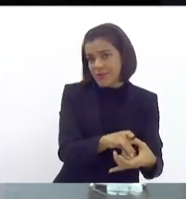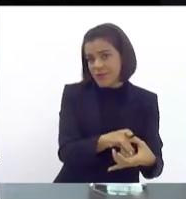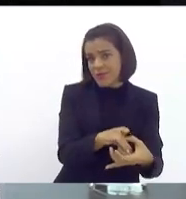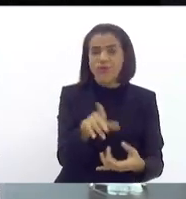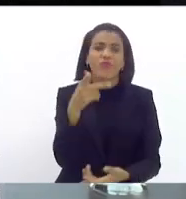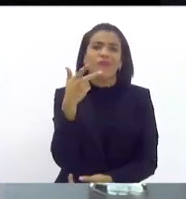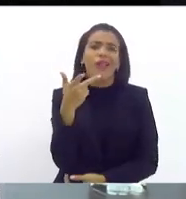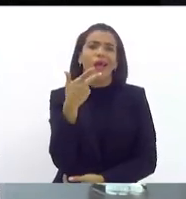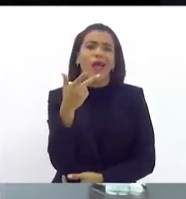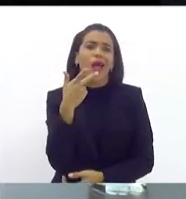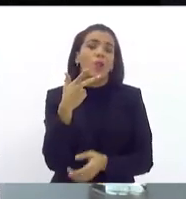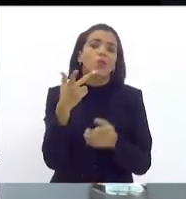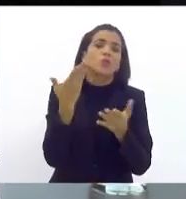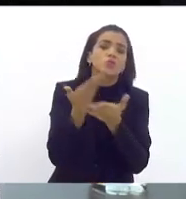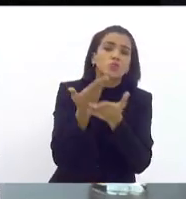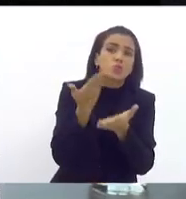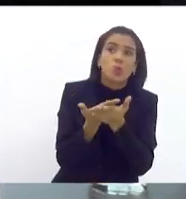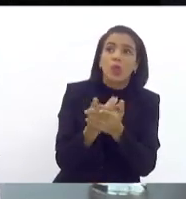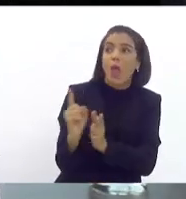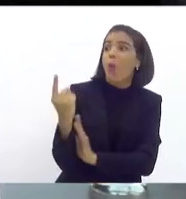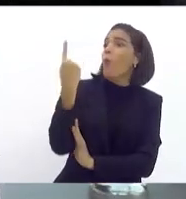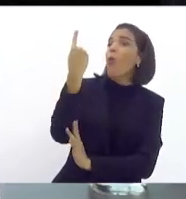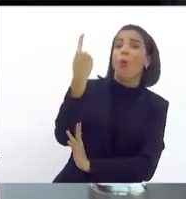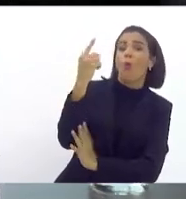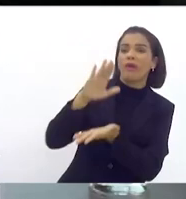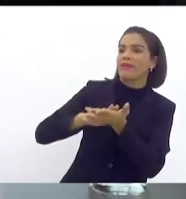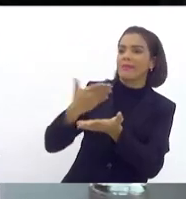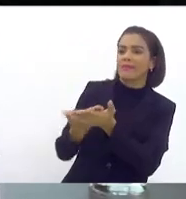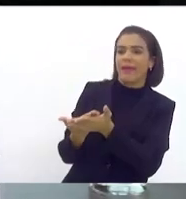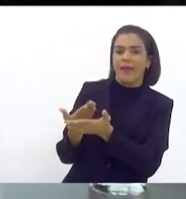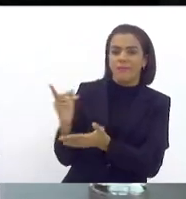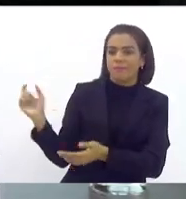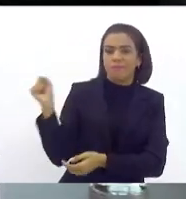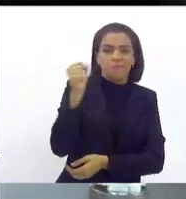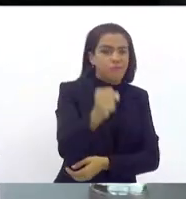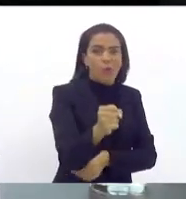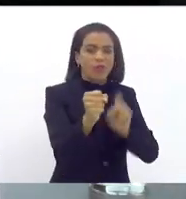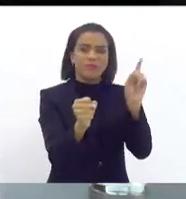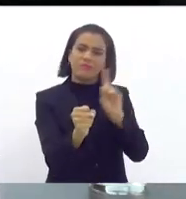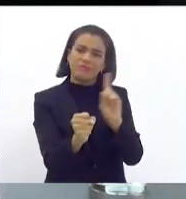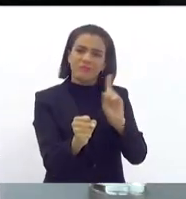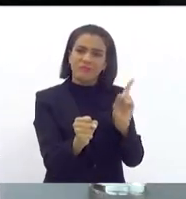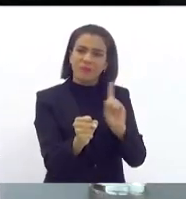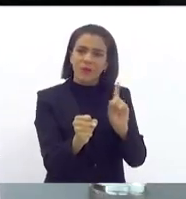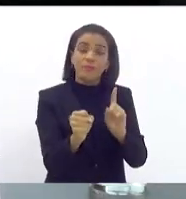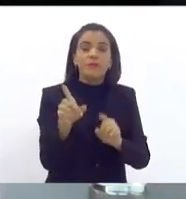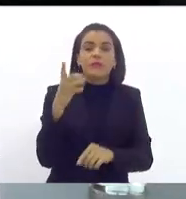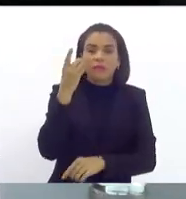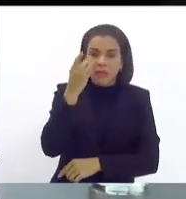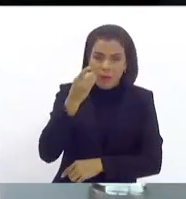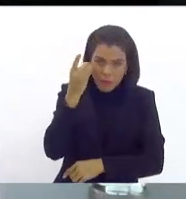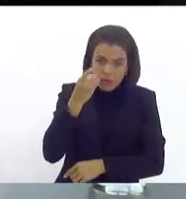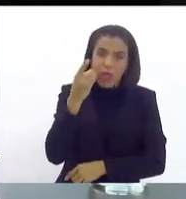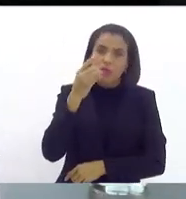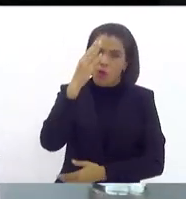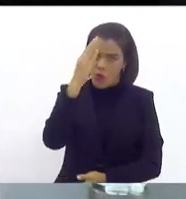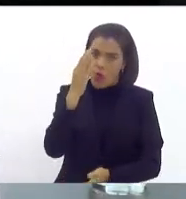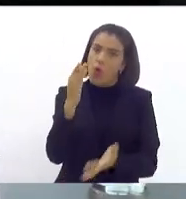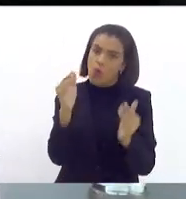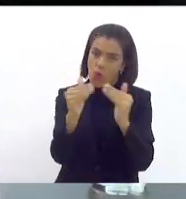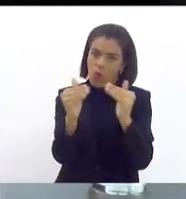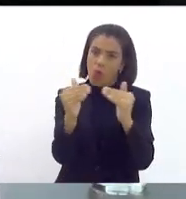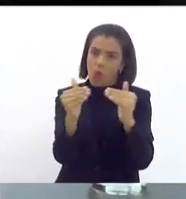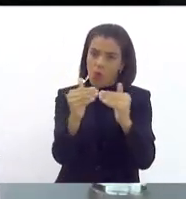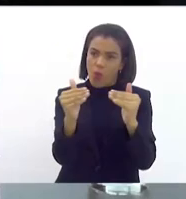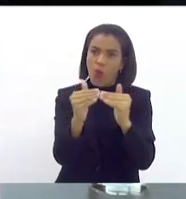não está falando da especialização de um intérprete da linguagem de Libras. Deputado, eu concordo com Vossa Excelência.